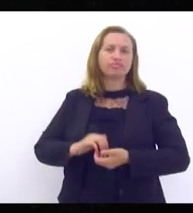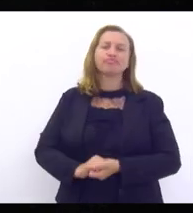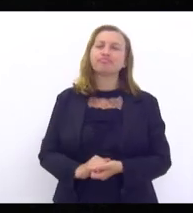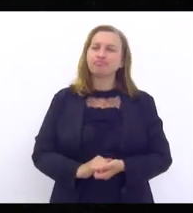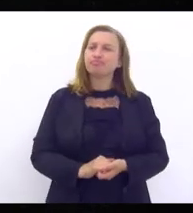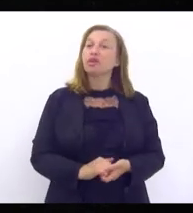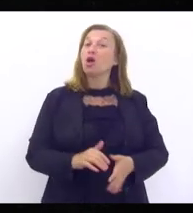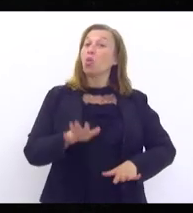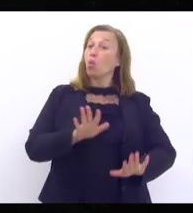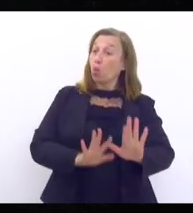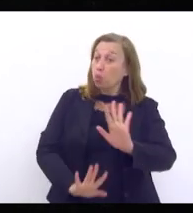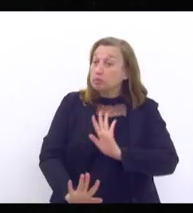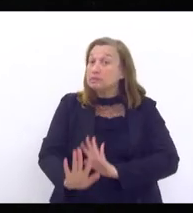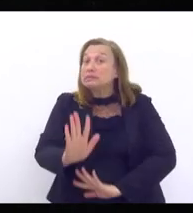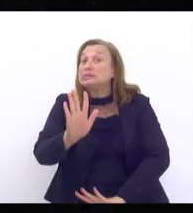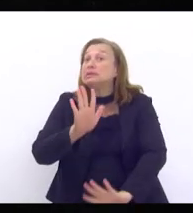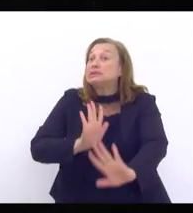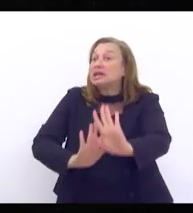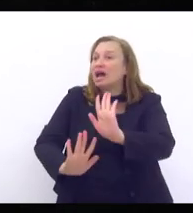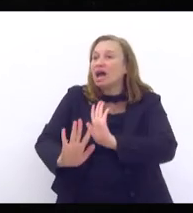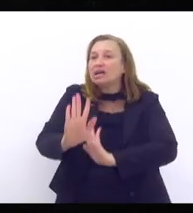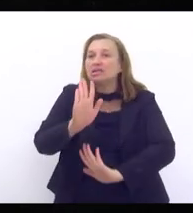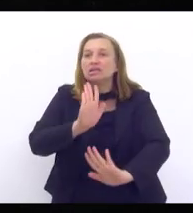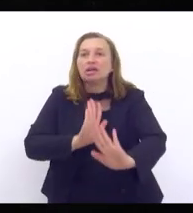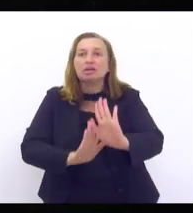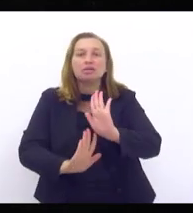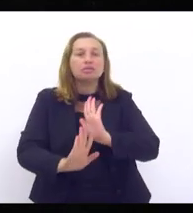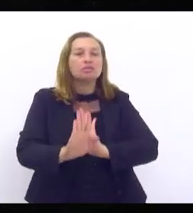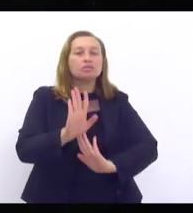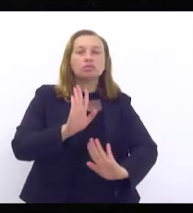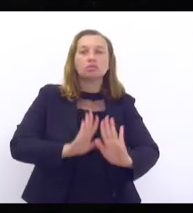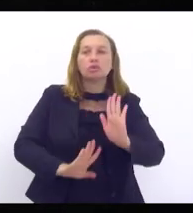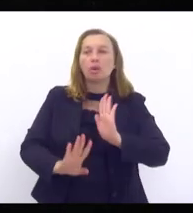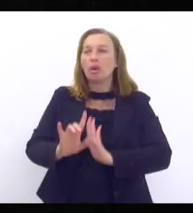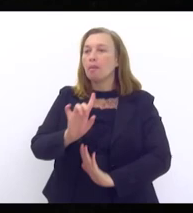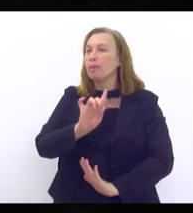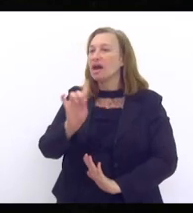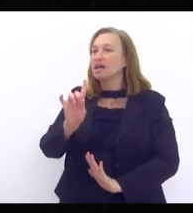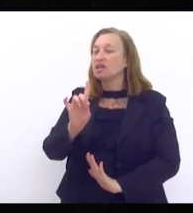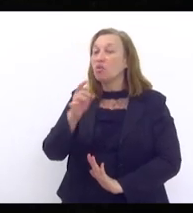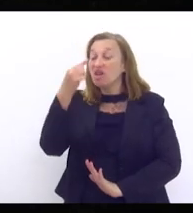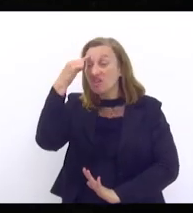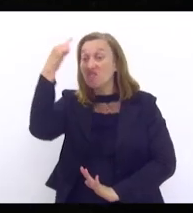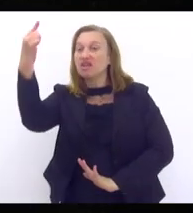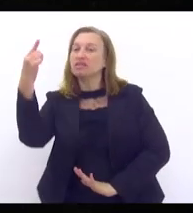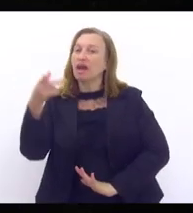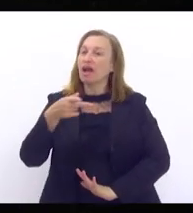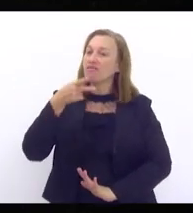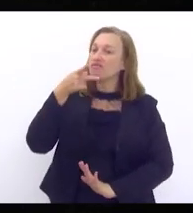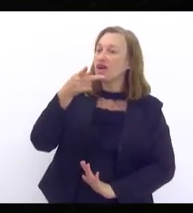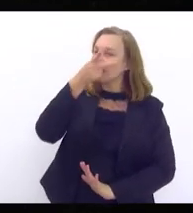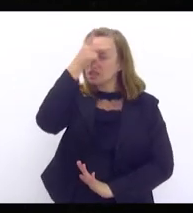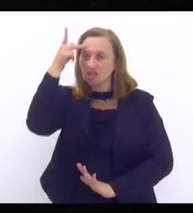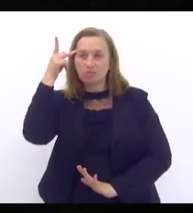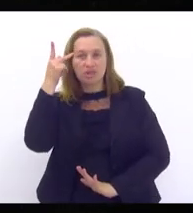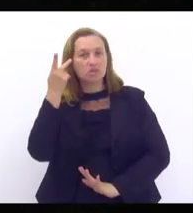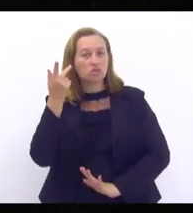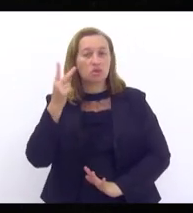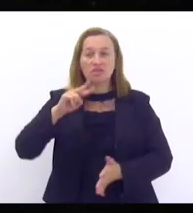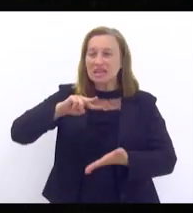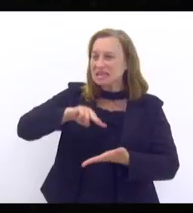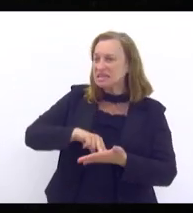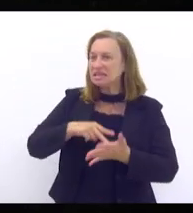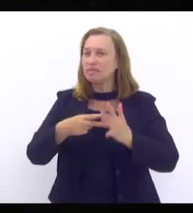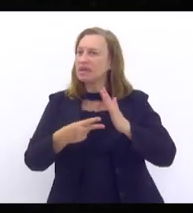gente tem que ter cuidado para a gente não sair recortando a fala das pessoas e, a partir desse recorte, fazer